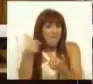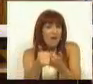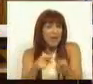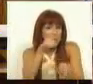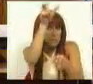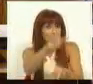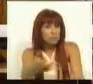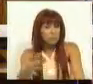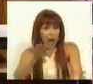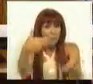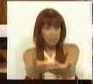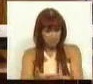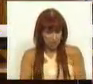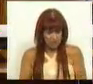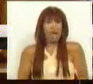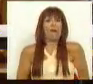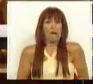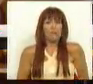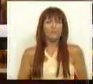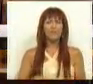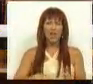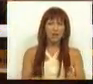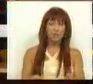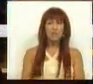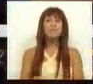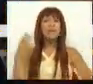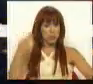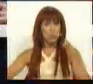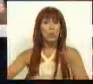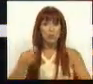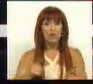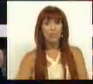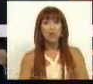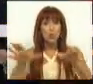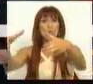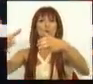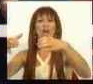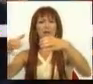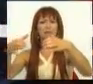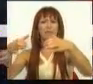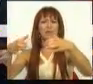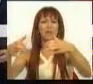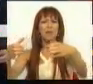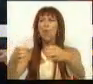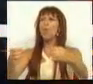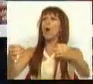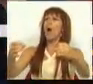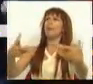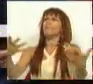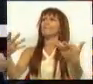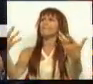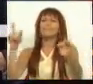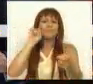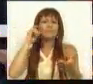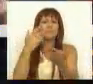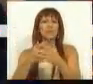Vossa Excelência propõe esta reforma. É que os tribunais coletivos não existem para